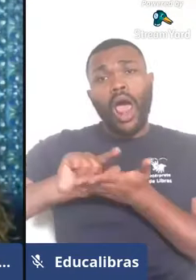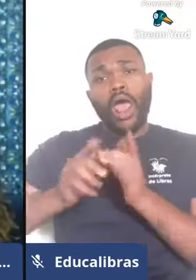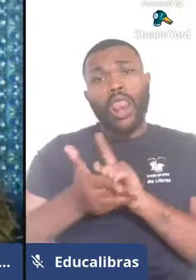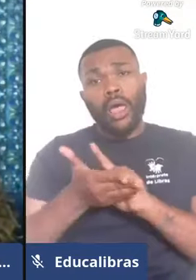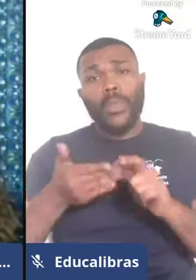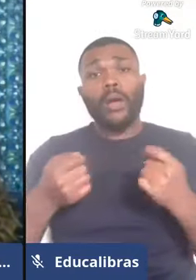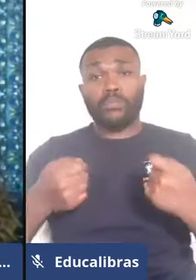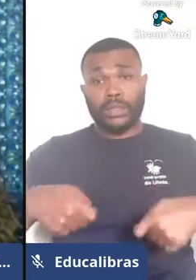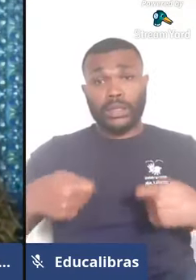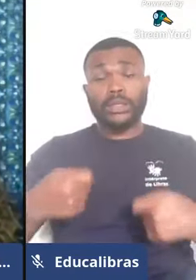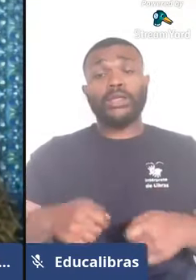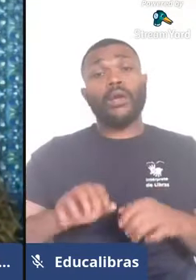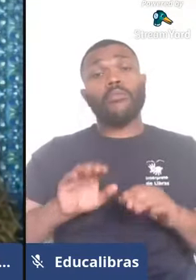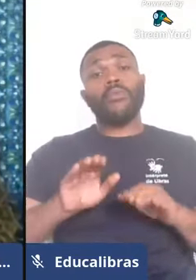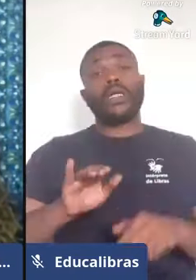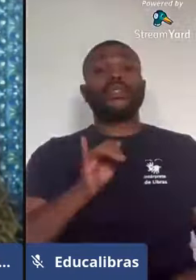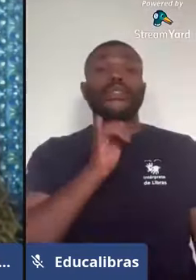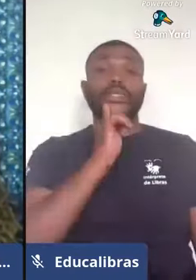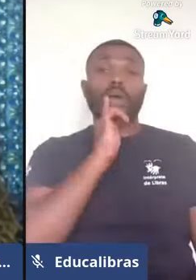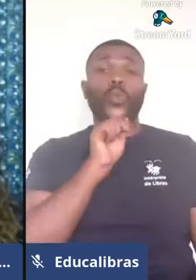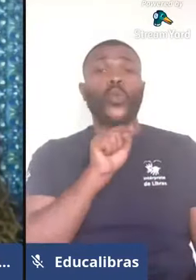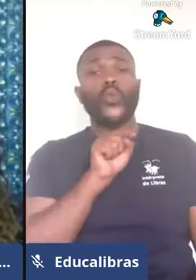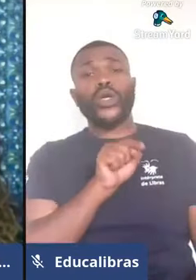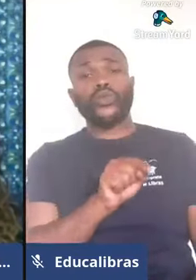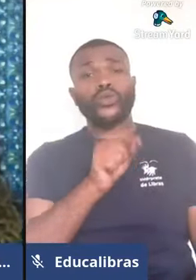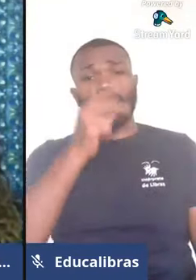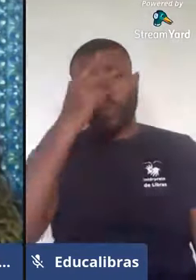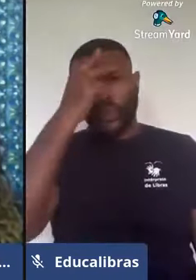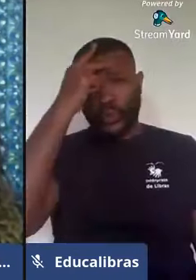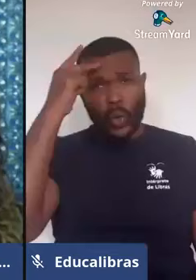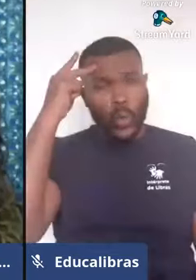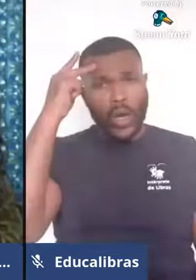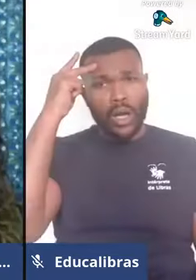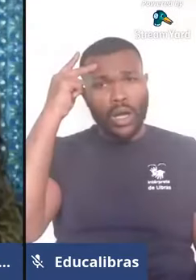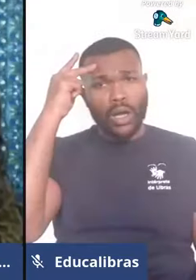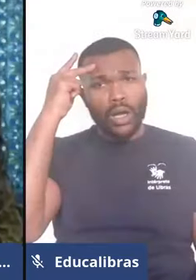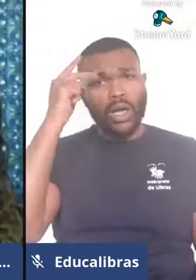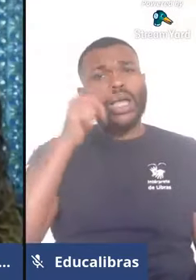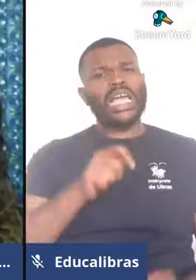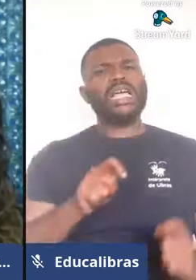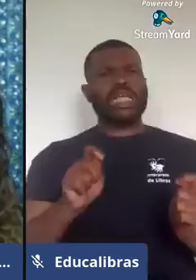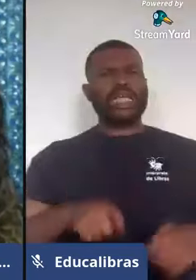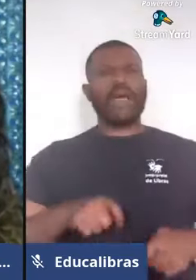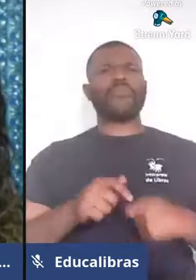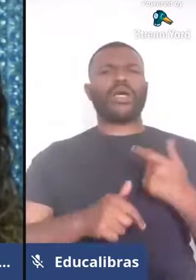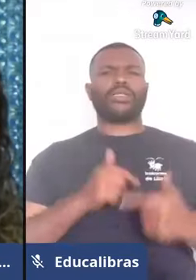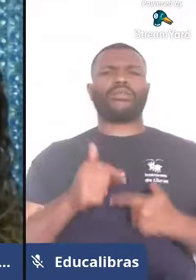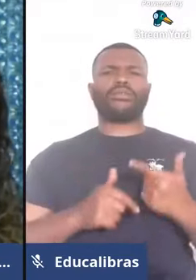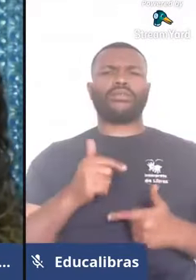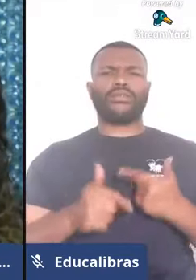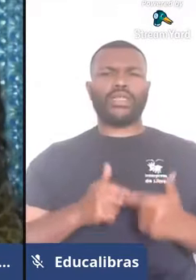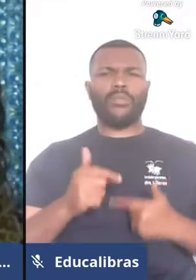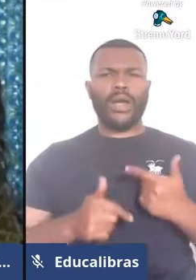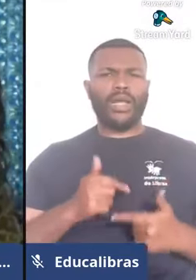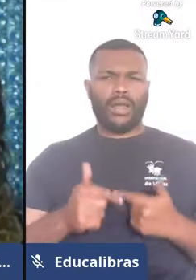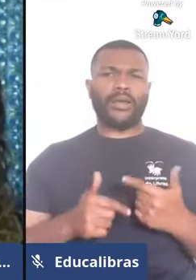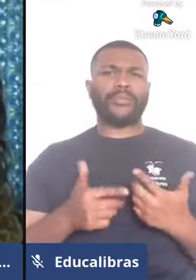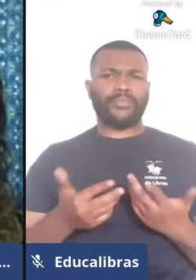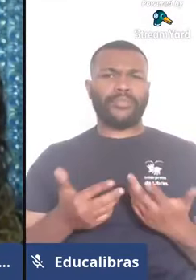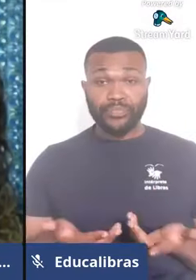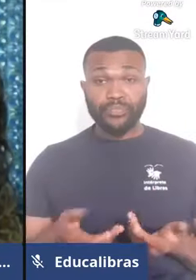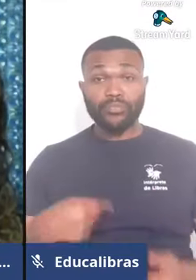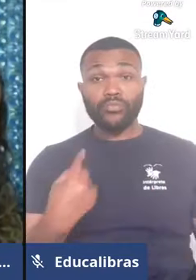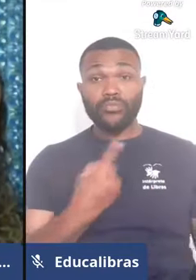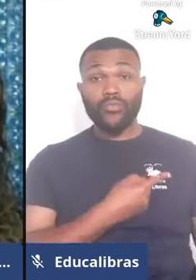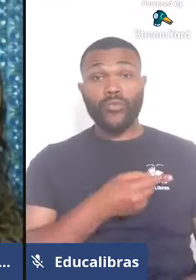considerar que isso faz com que a pessoa deixe de ser capaz para o trabalho, porque não é o caso, né? A gente está vendo pessoas